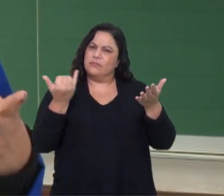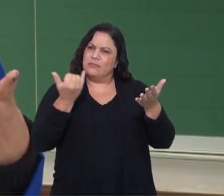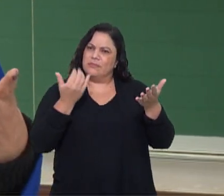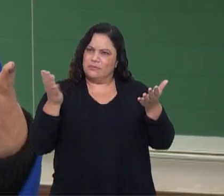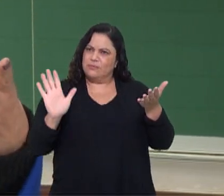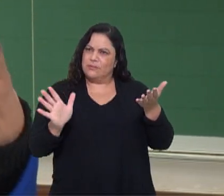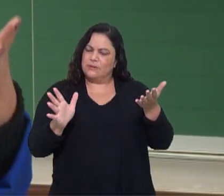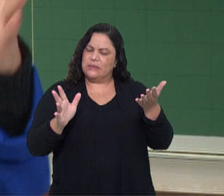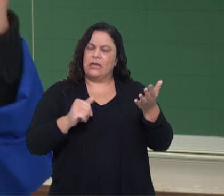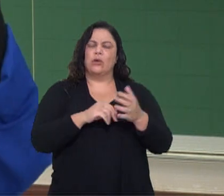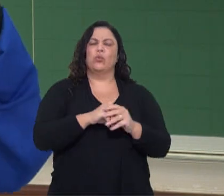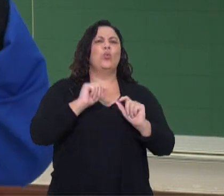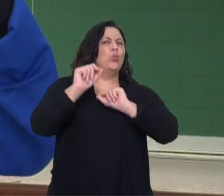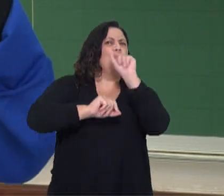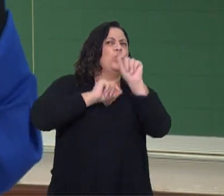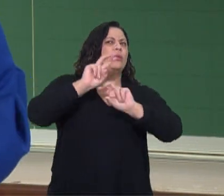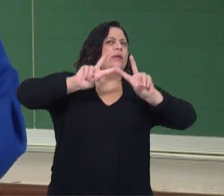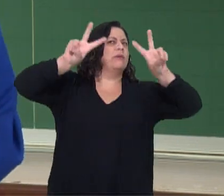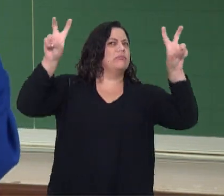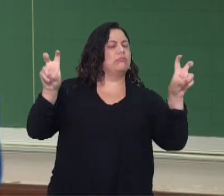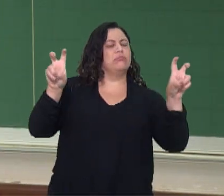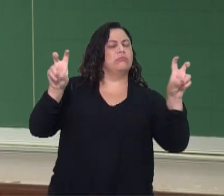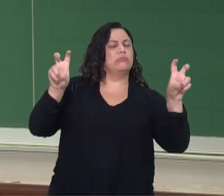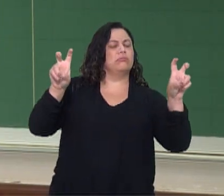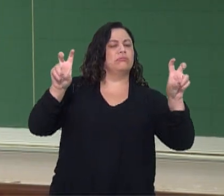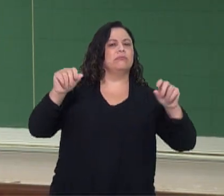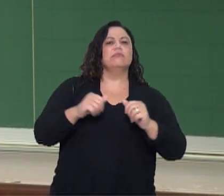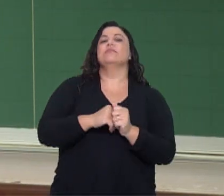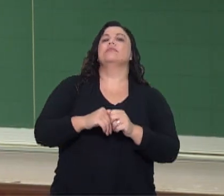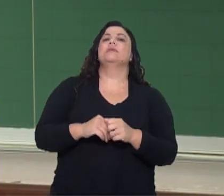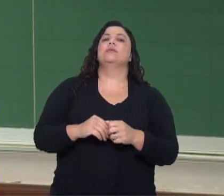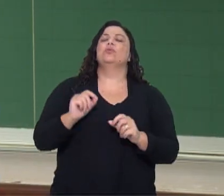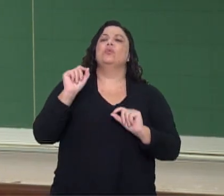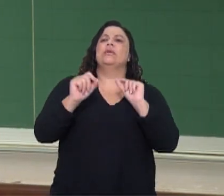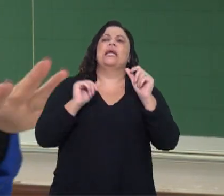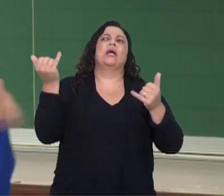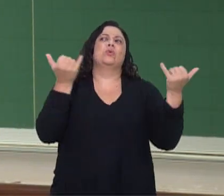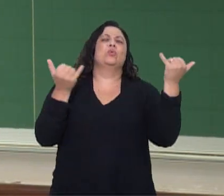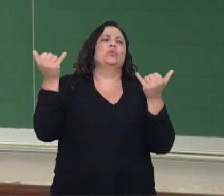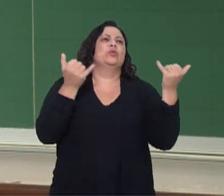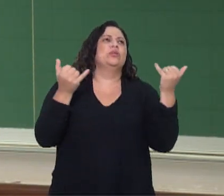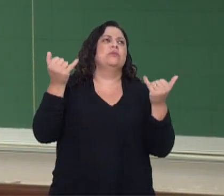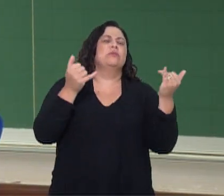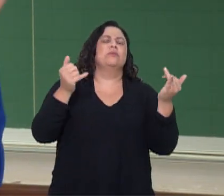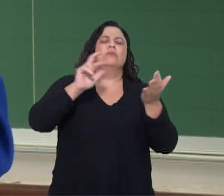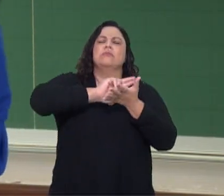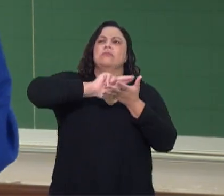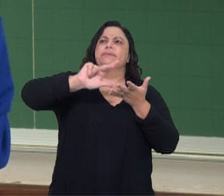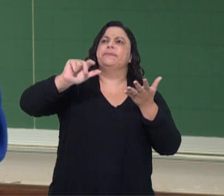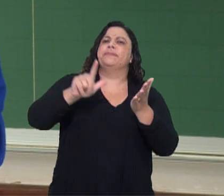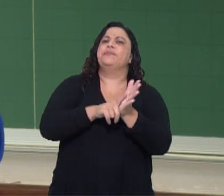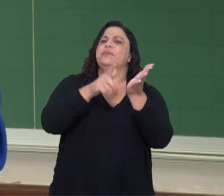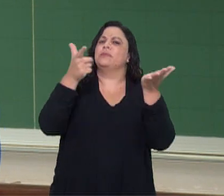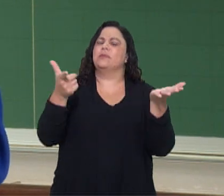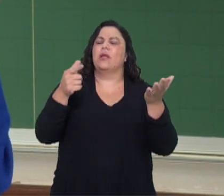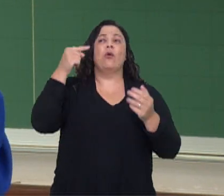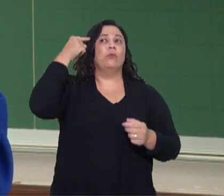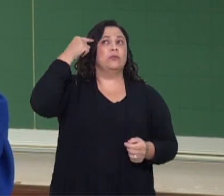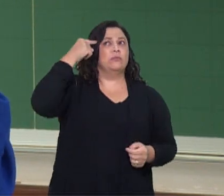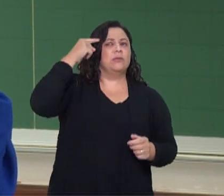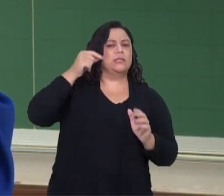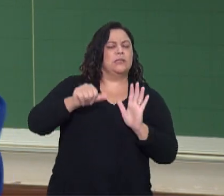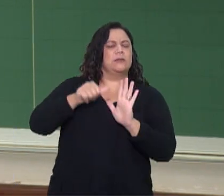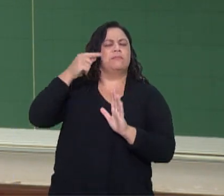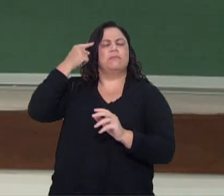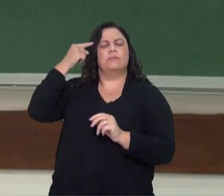de jornal, o que vem na hora na cabeça de vocês? Vocês pensam lá na internet ou vocês pensam ali no jornal, no